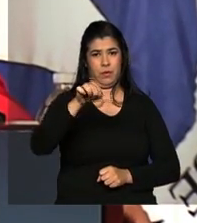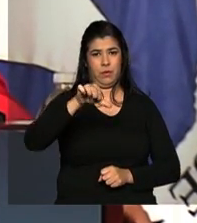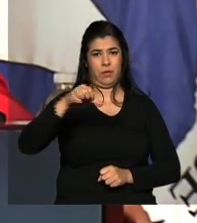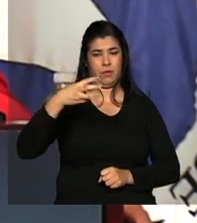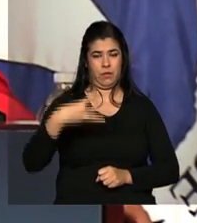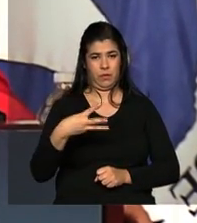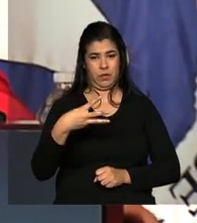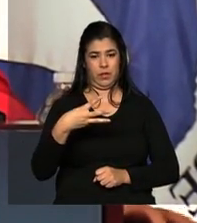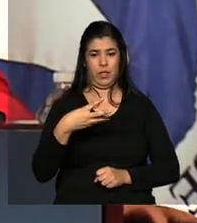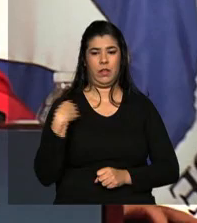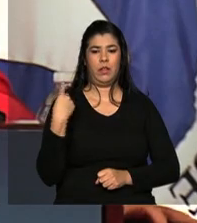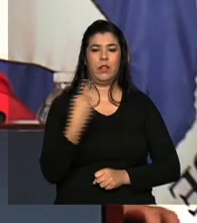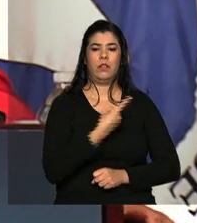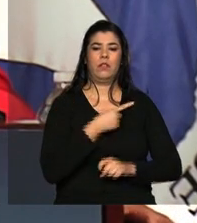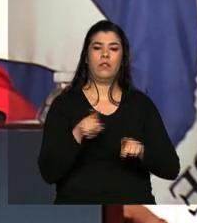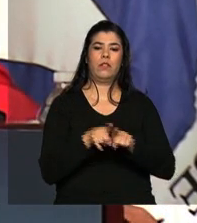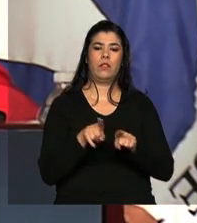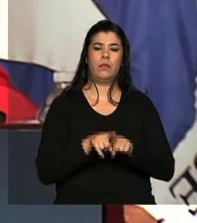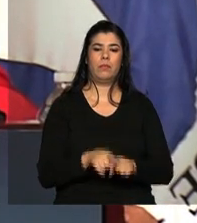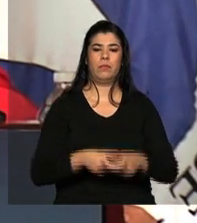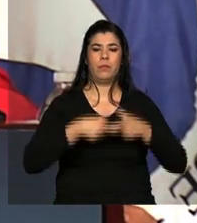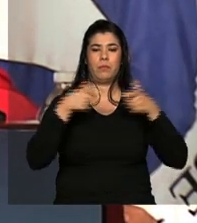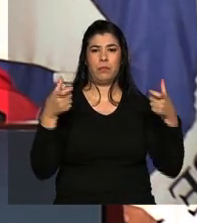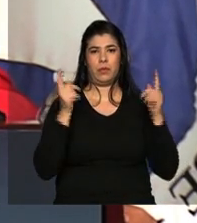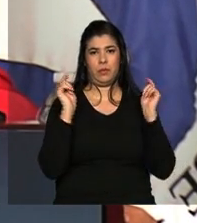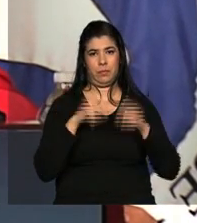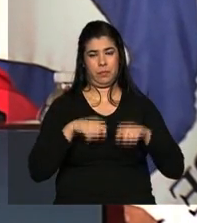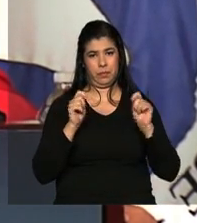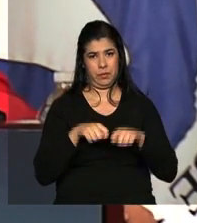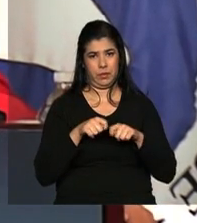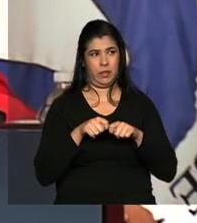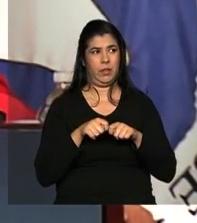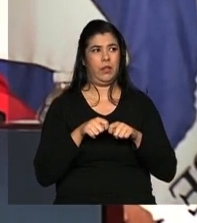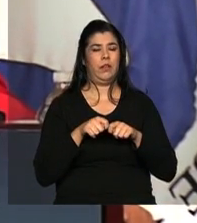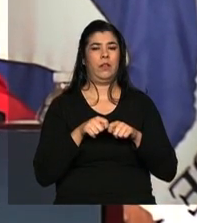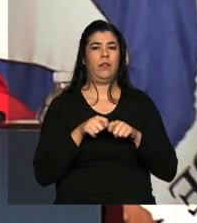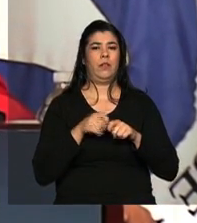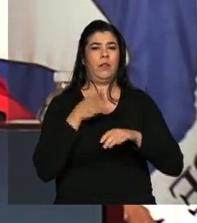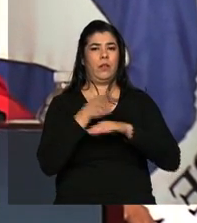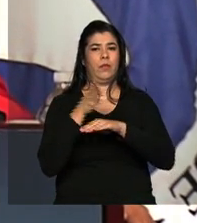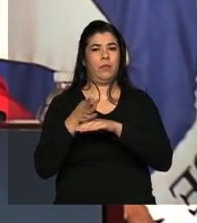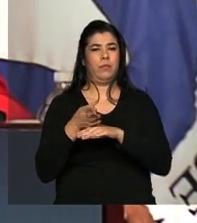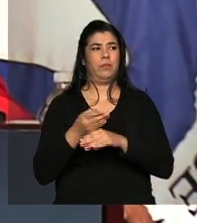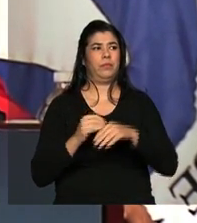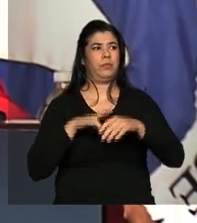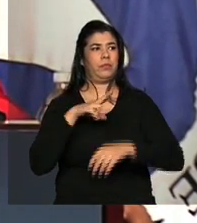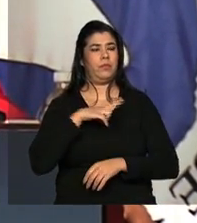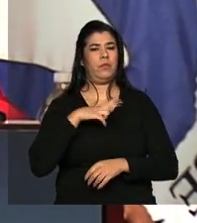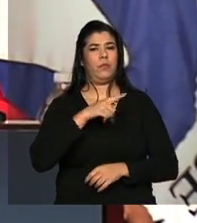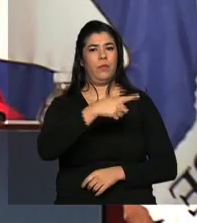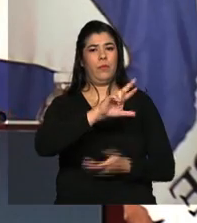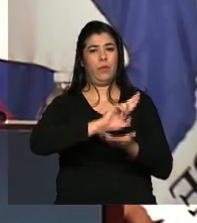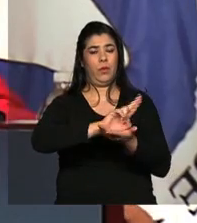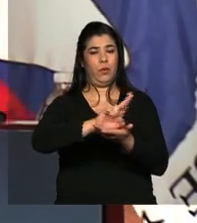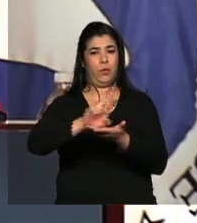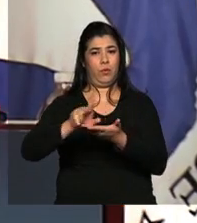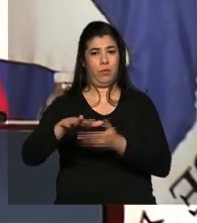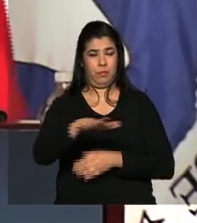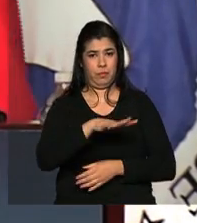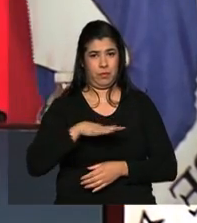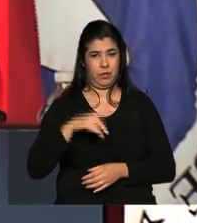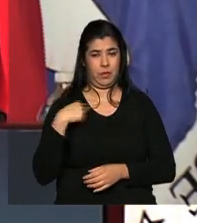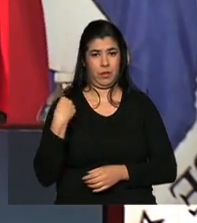nós ampliamos as possibilidades de investimento privado em terminais portuários. Nós aprovamos